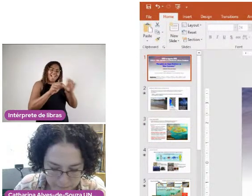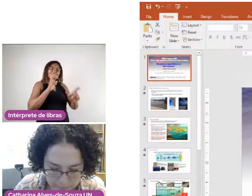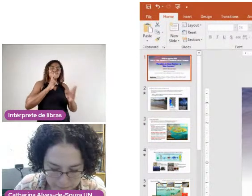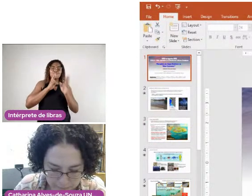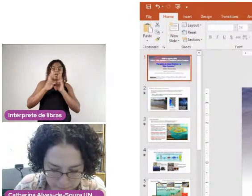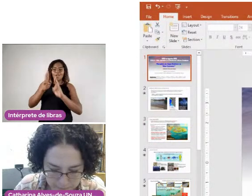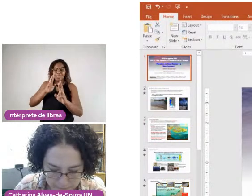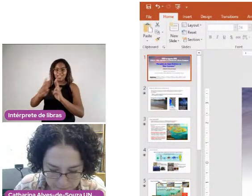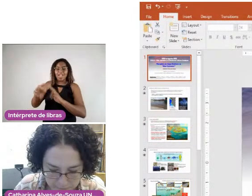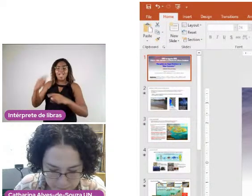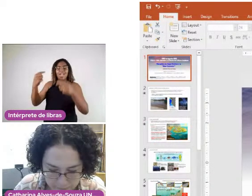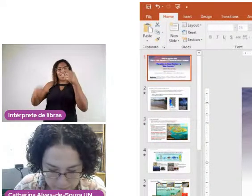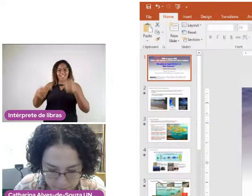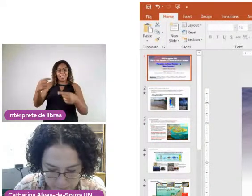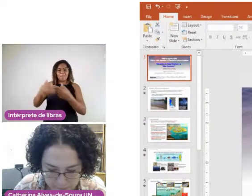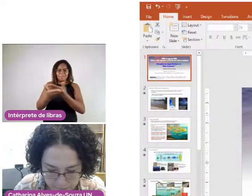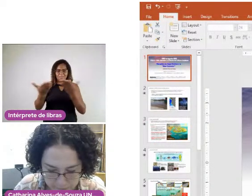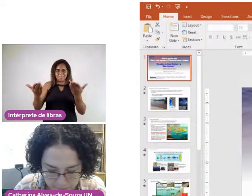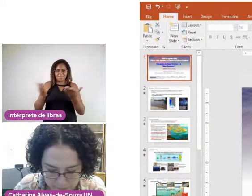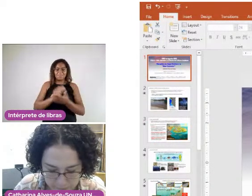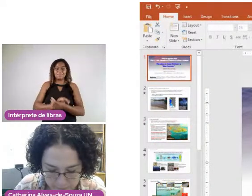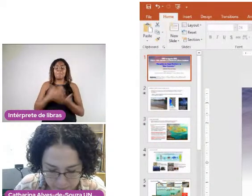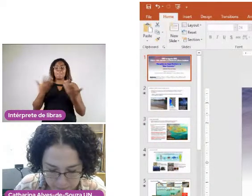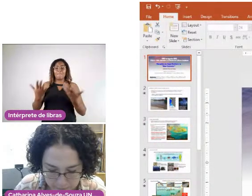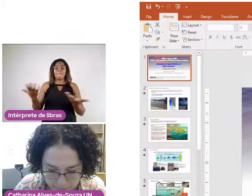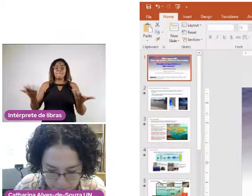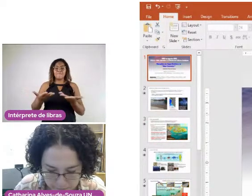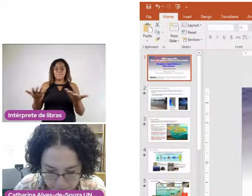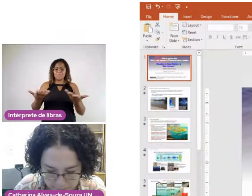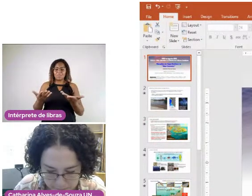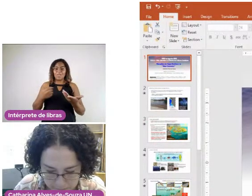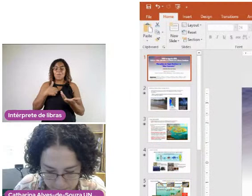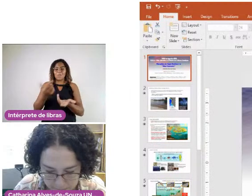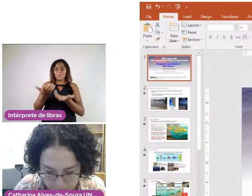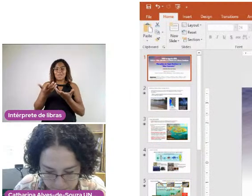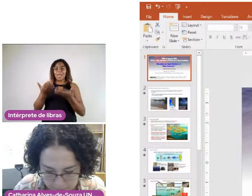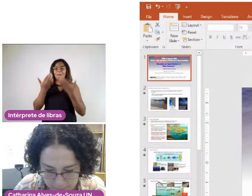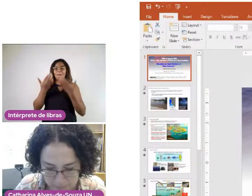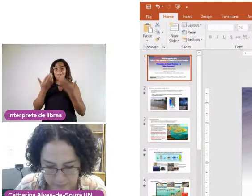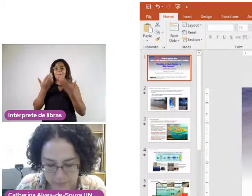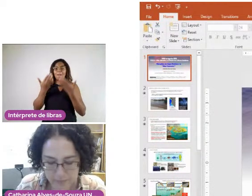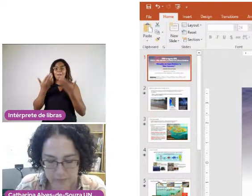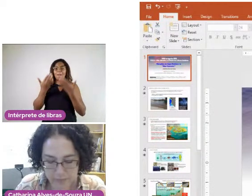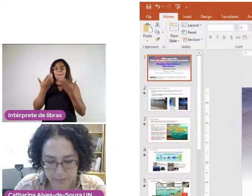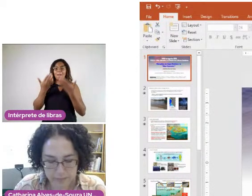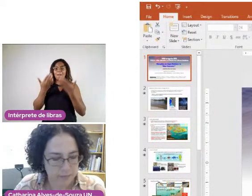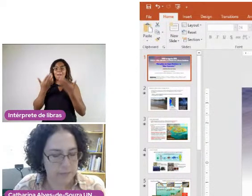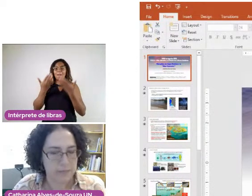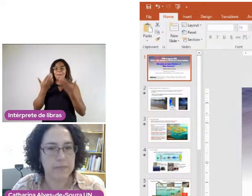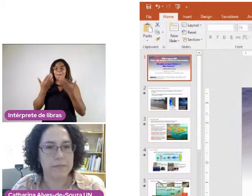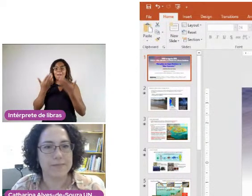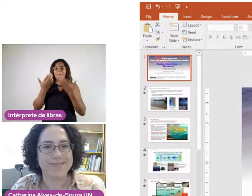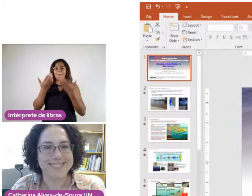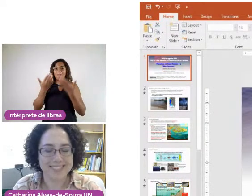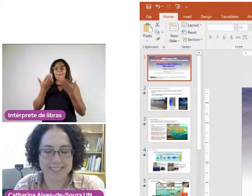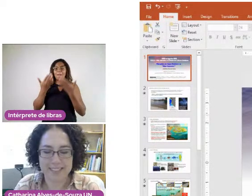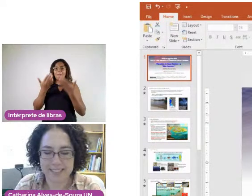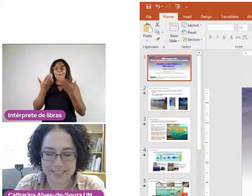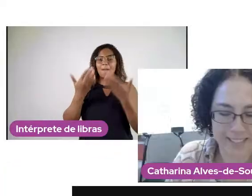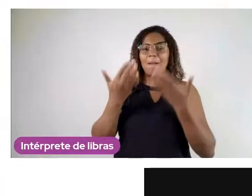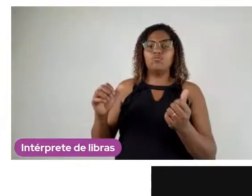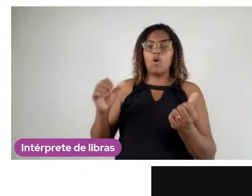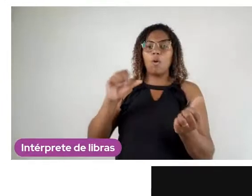para o debate de vocês, tá? Então, agora, eu gostaria de apresentar a Noelle, vou mudar aqui o chip, tá? Ahora